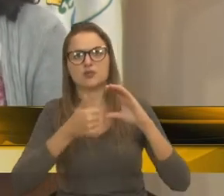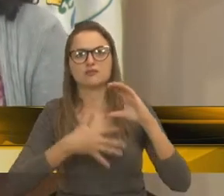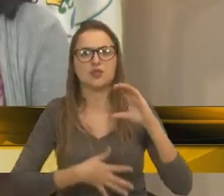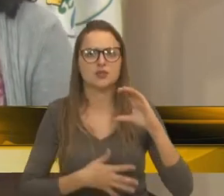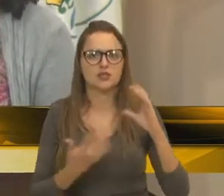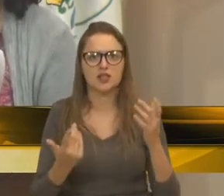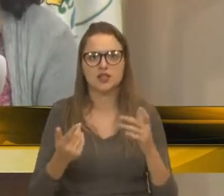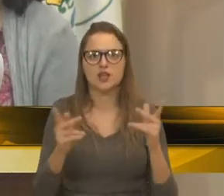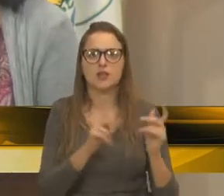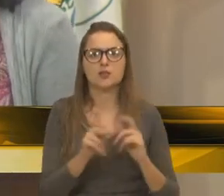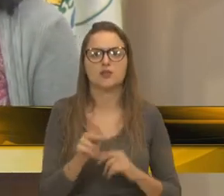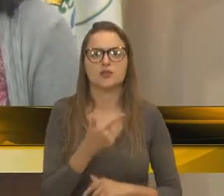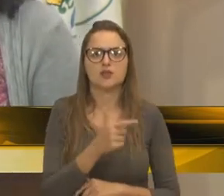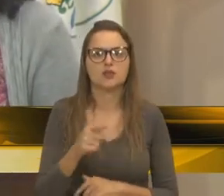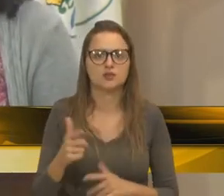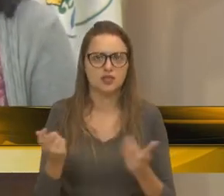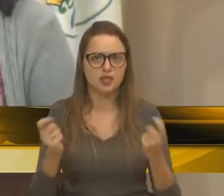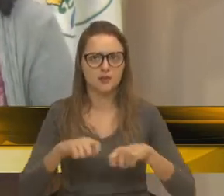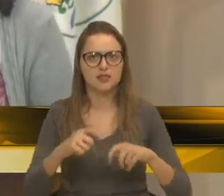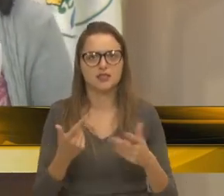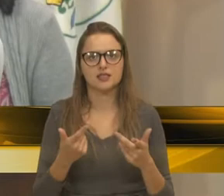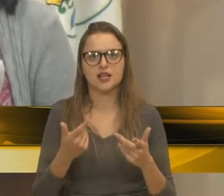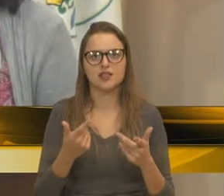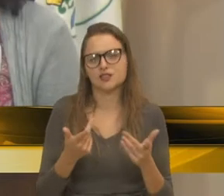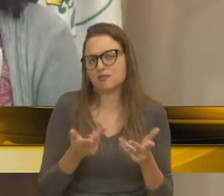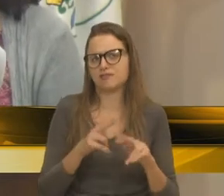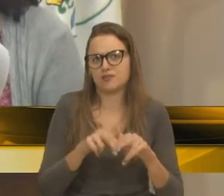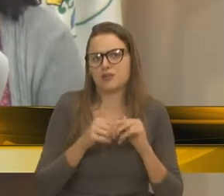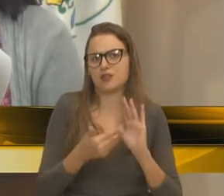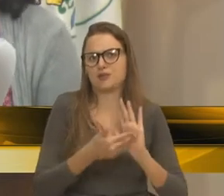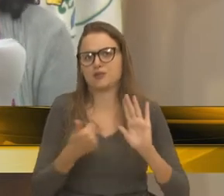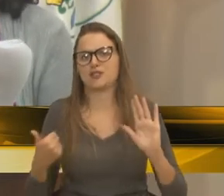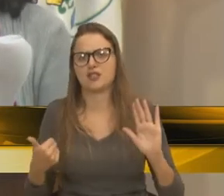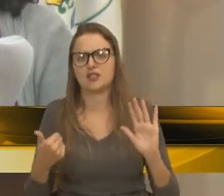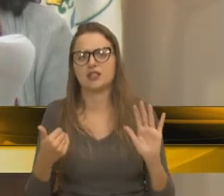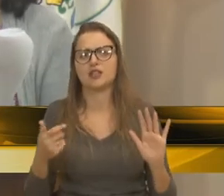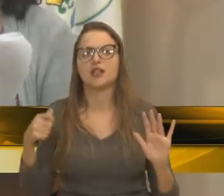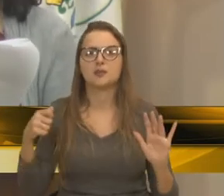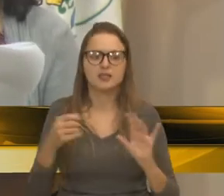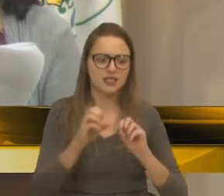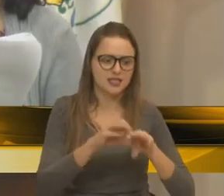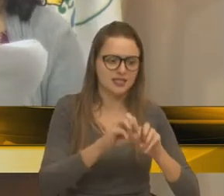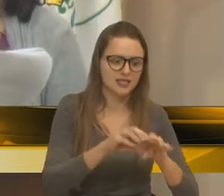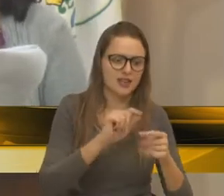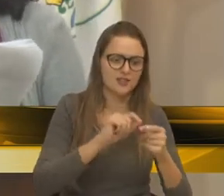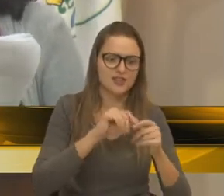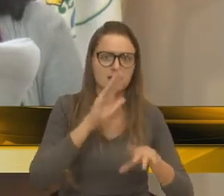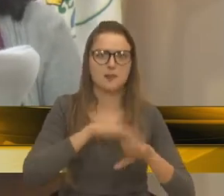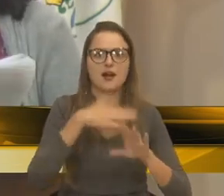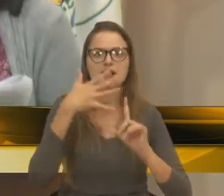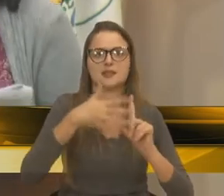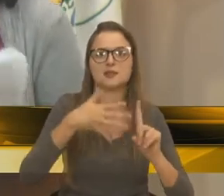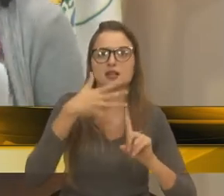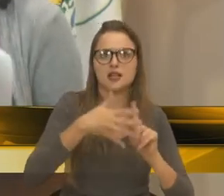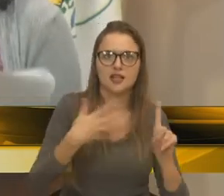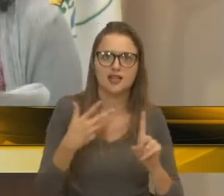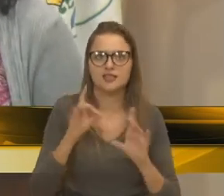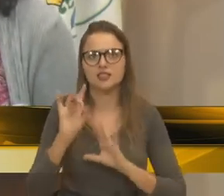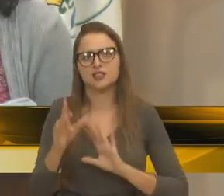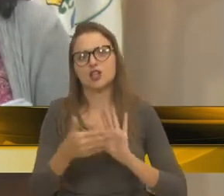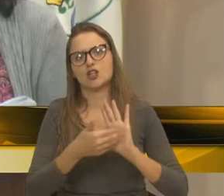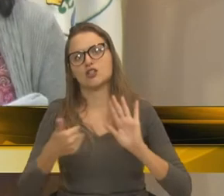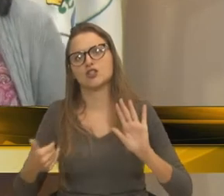capacitados, então eles pedem que retirem. Ao invés de ensinar ou fazer mais formação para os professores, eles dizem...